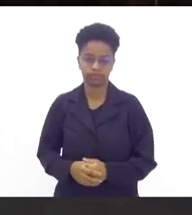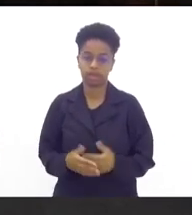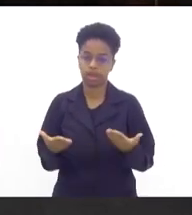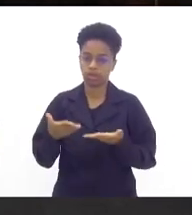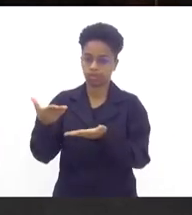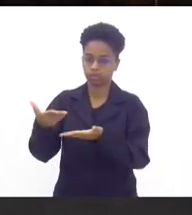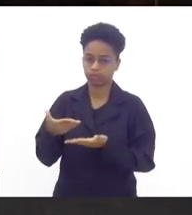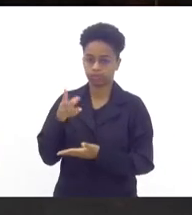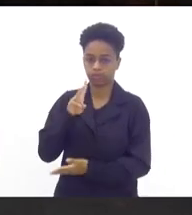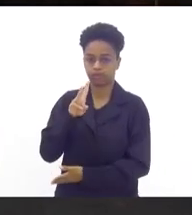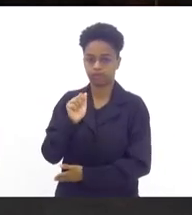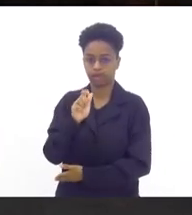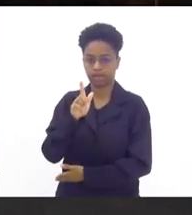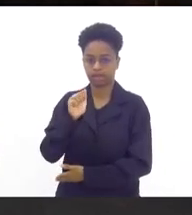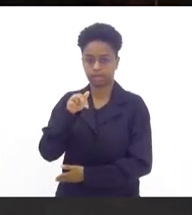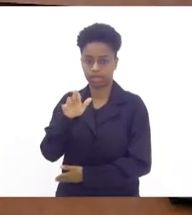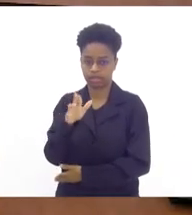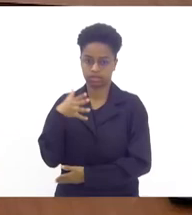Wagner Guimarães